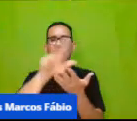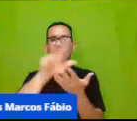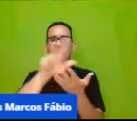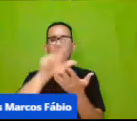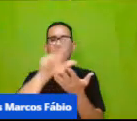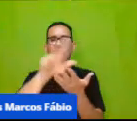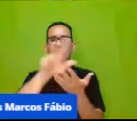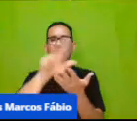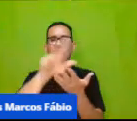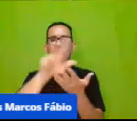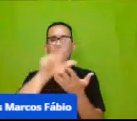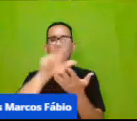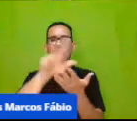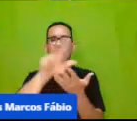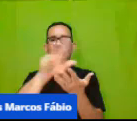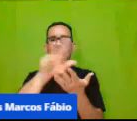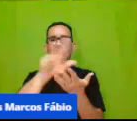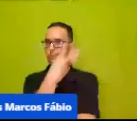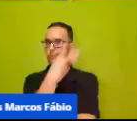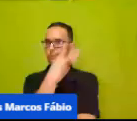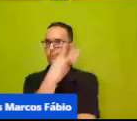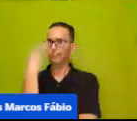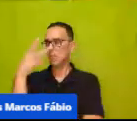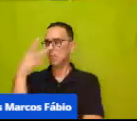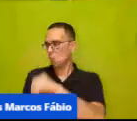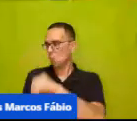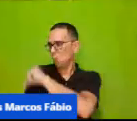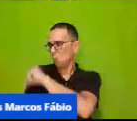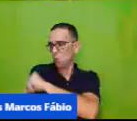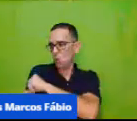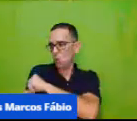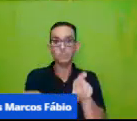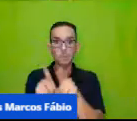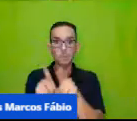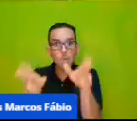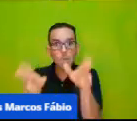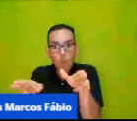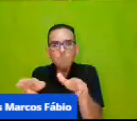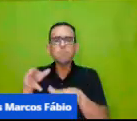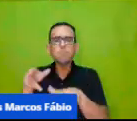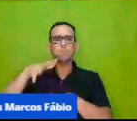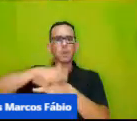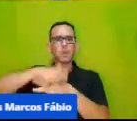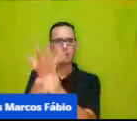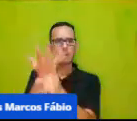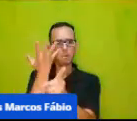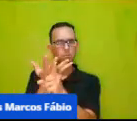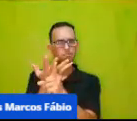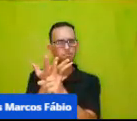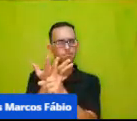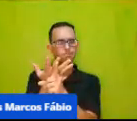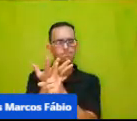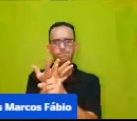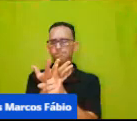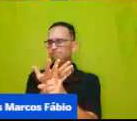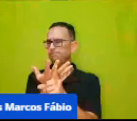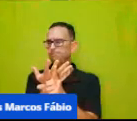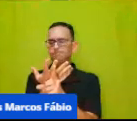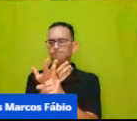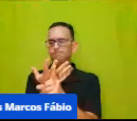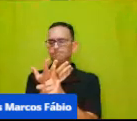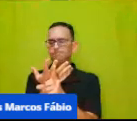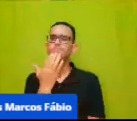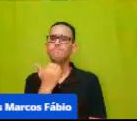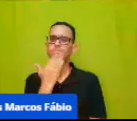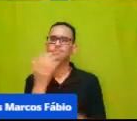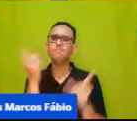3 horas aulas e o 9º também, isso para matemática, né, no caso do 9º, aí fica um pouco complicado